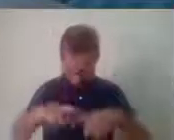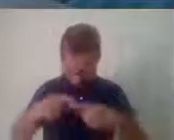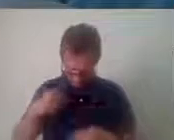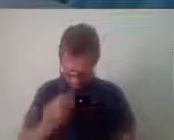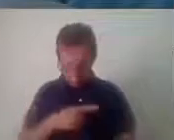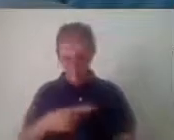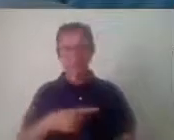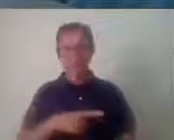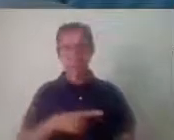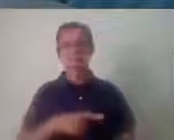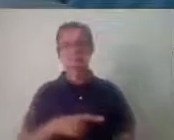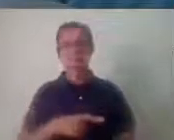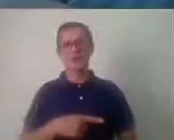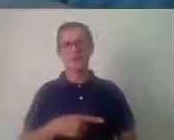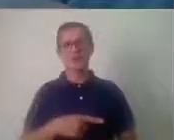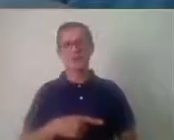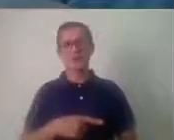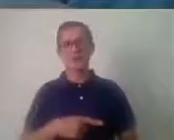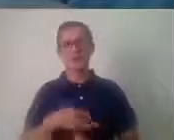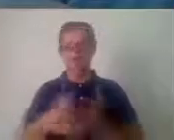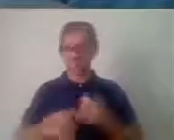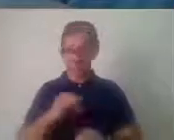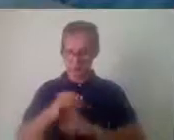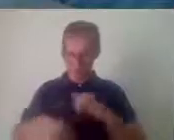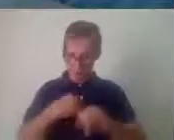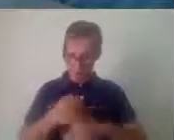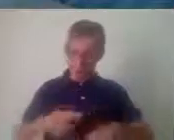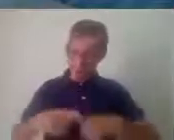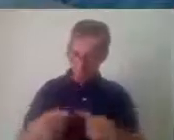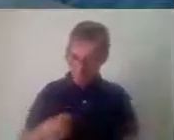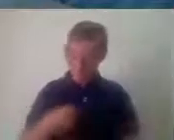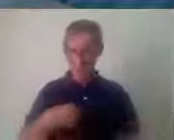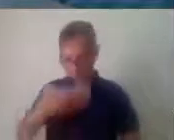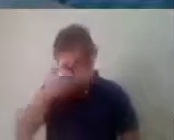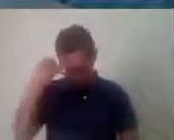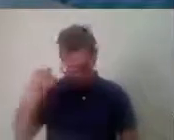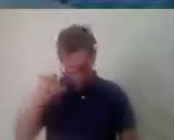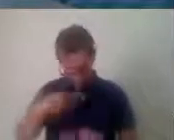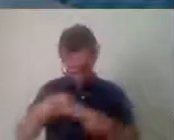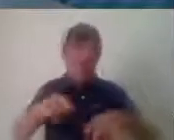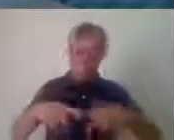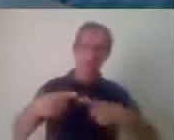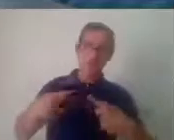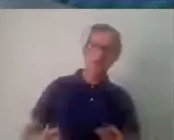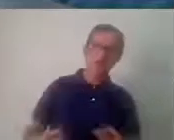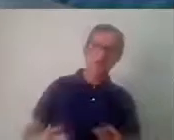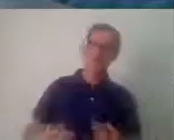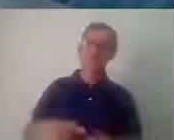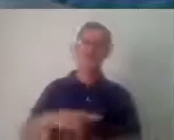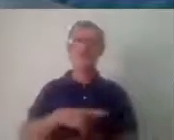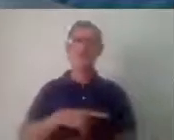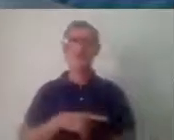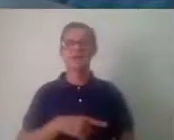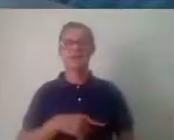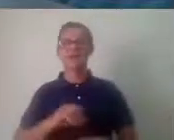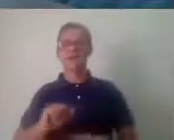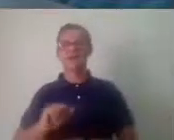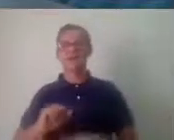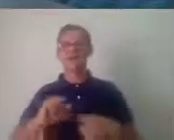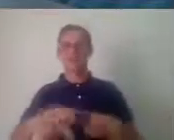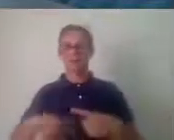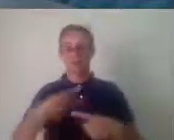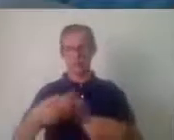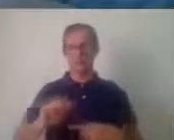gente tem até alguns memes na internet que falam assim, ah, será que eu tô esquecendo de alguma coisa? Aí sai lá o a ao quadrado mais o